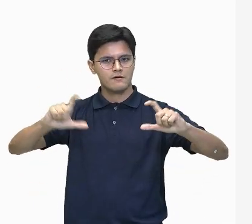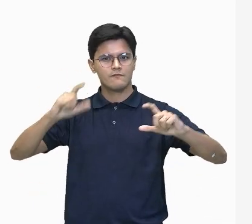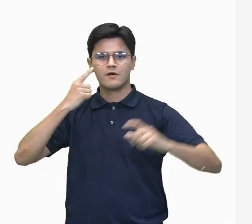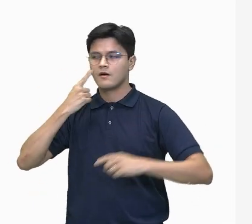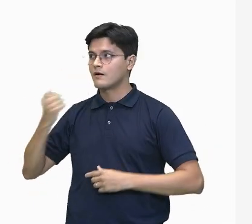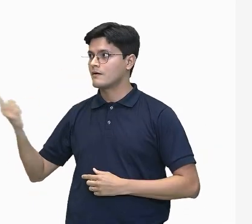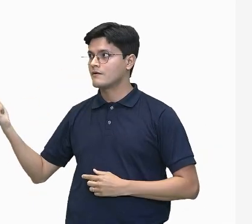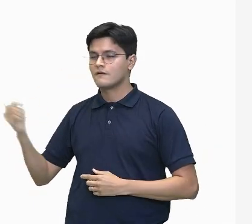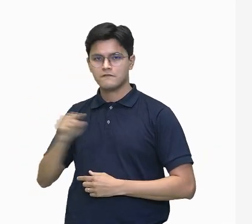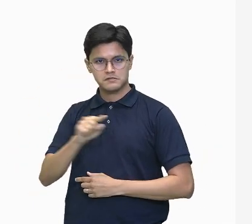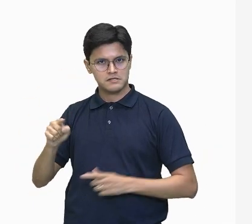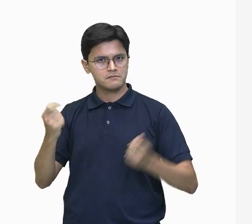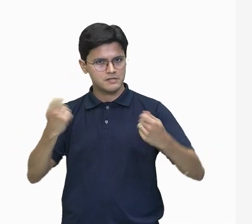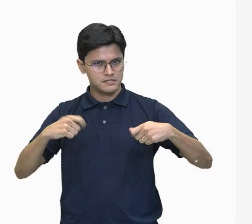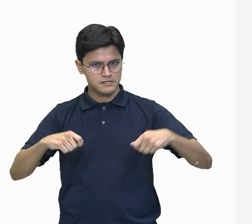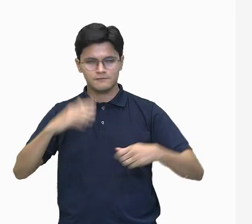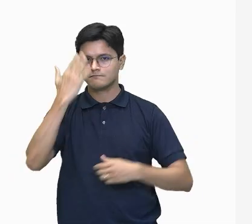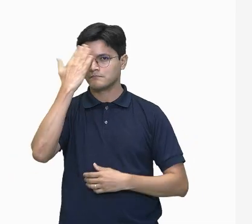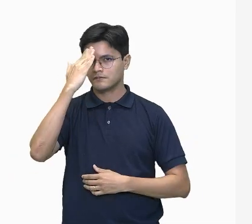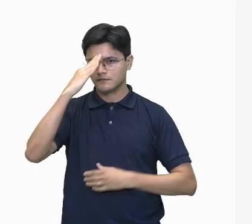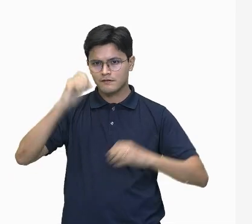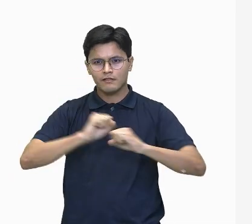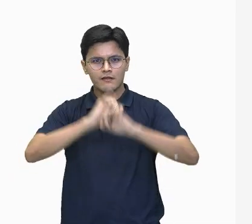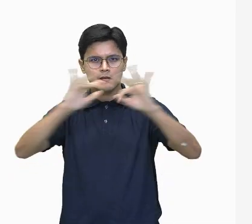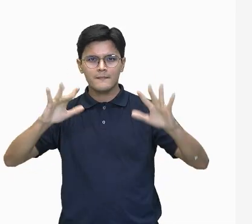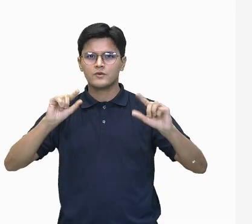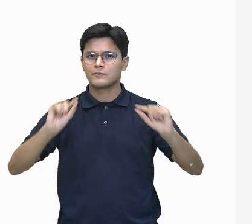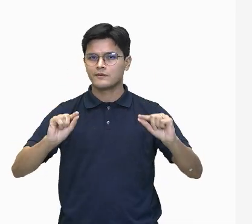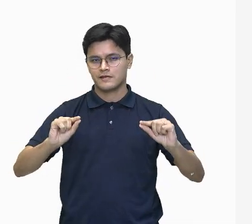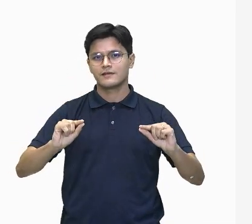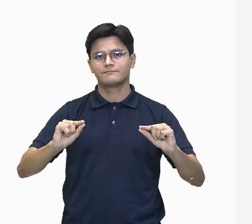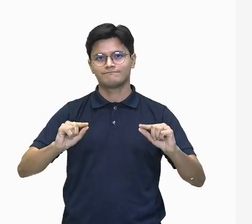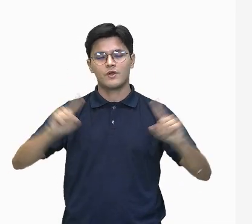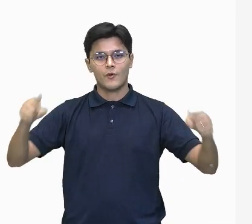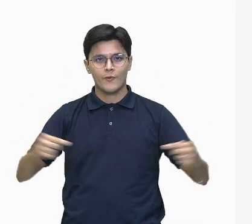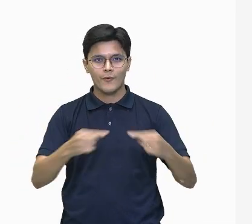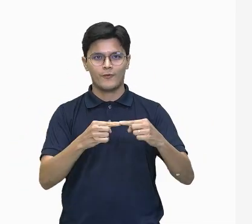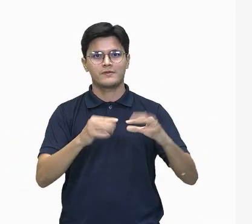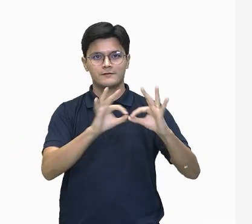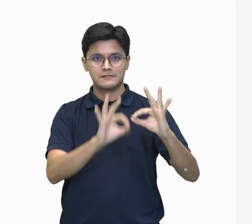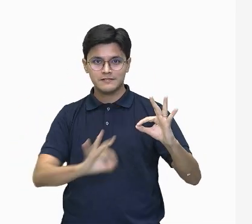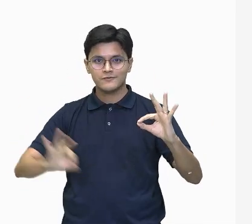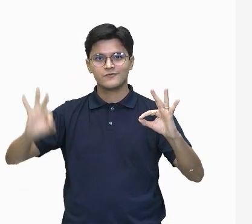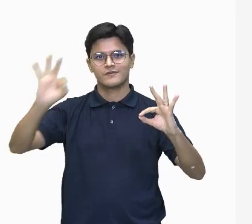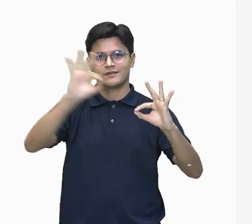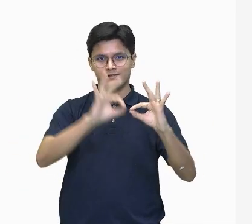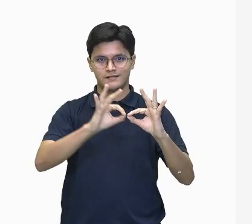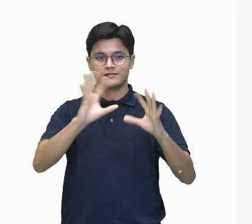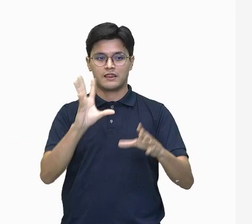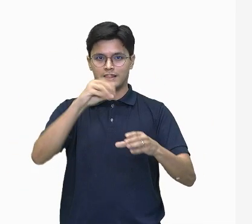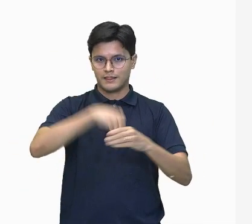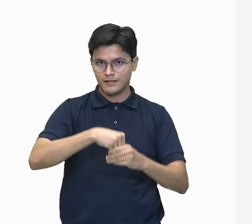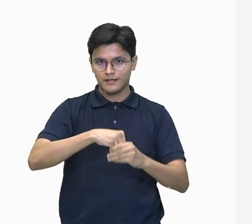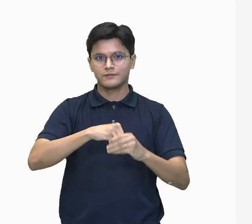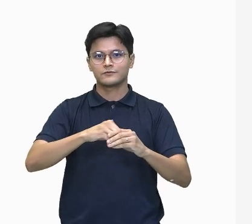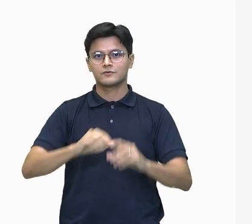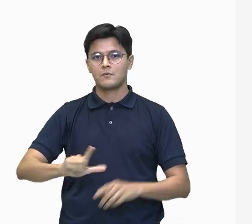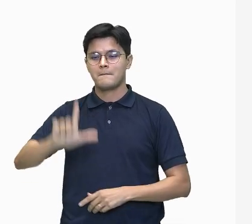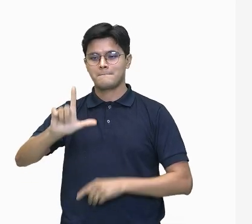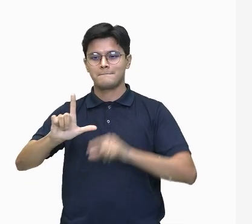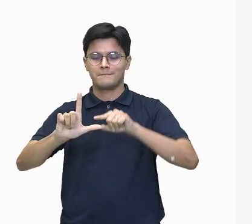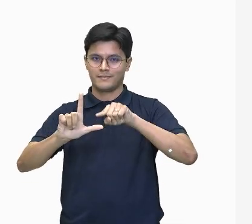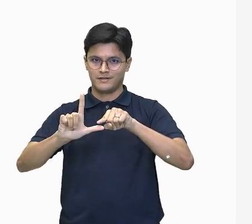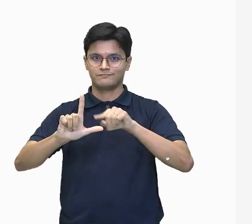claro para vocês que nós estamos trabalhando aí uma circunferência no plano cartesiano, tá? Então ela tem aí